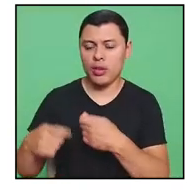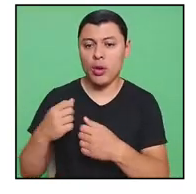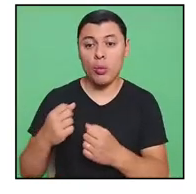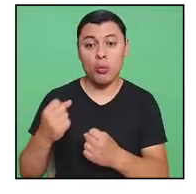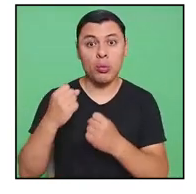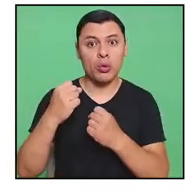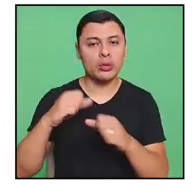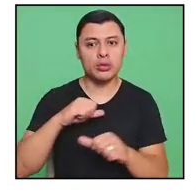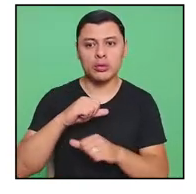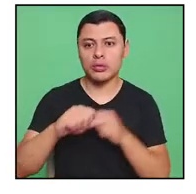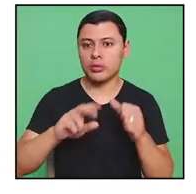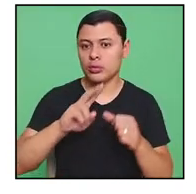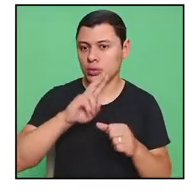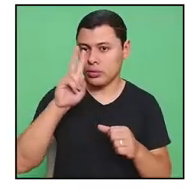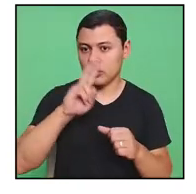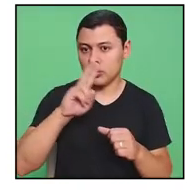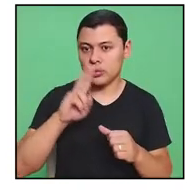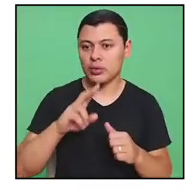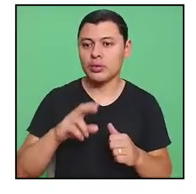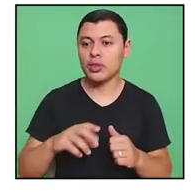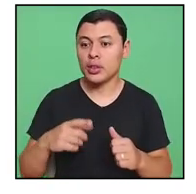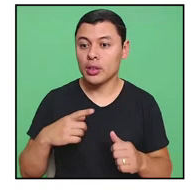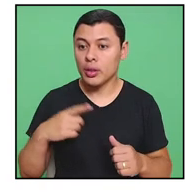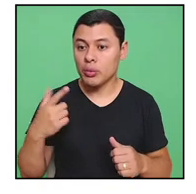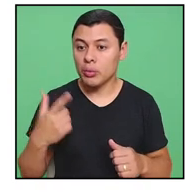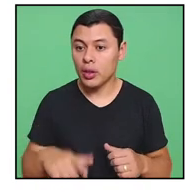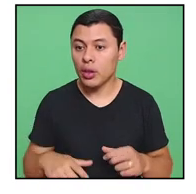enorme, basta os Ah, operadores terem chegou mais uma do vontade de Rudá colaborar. aqui.